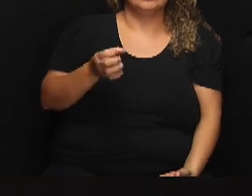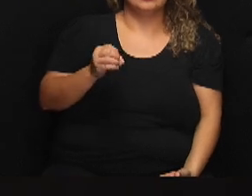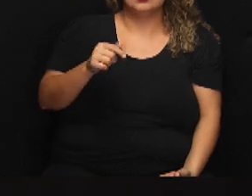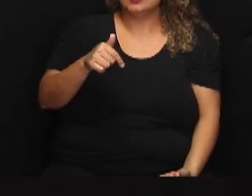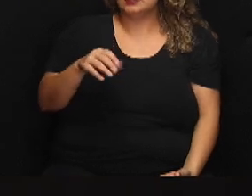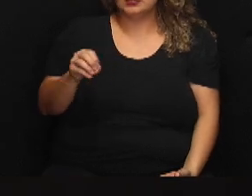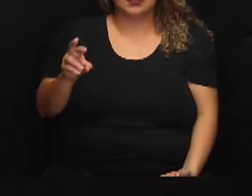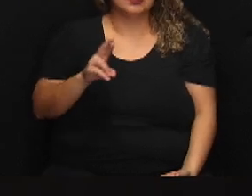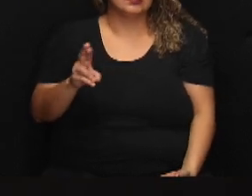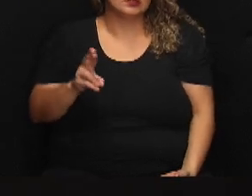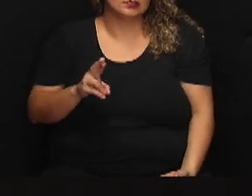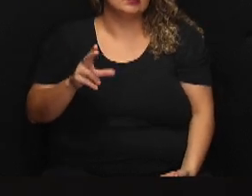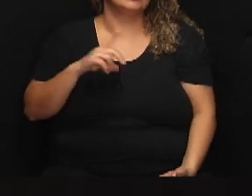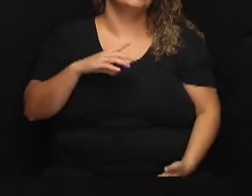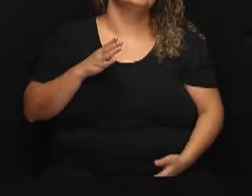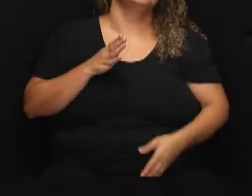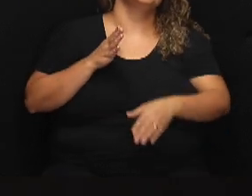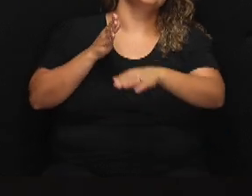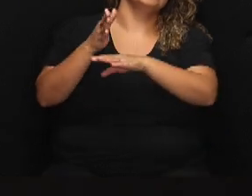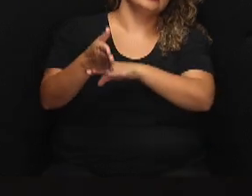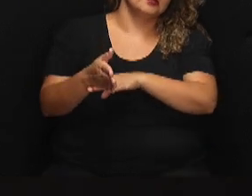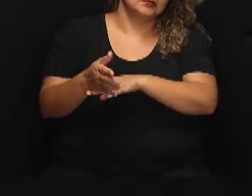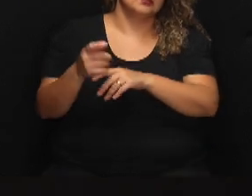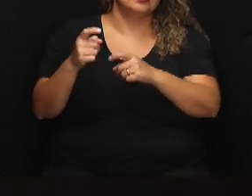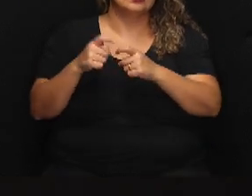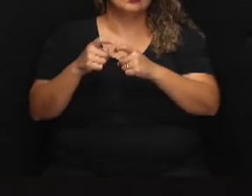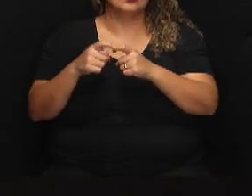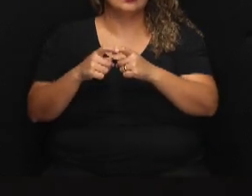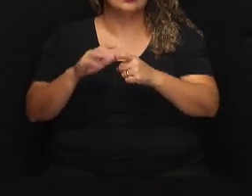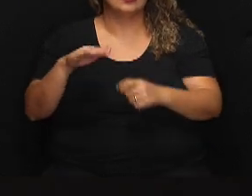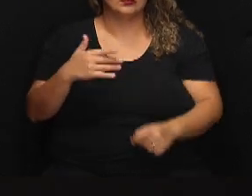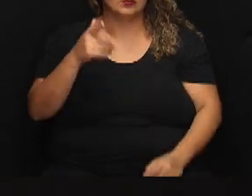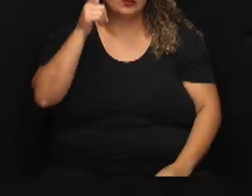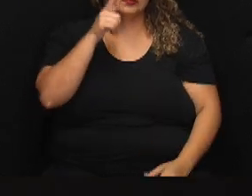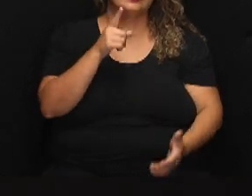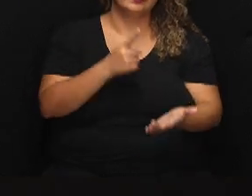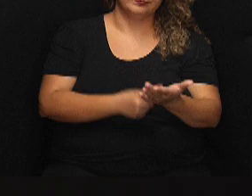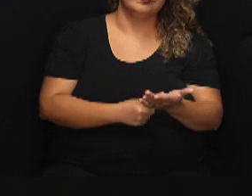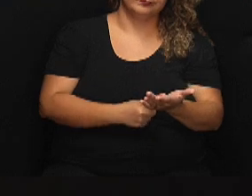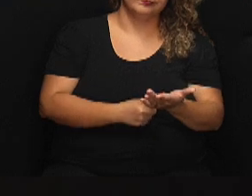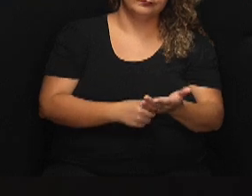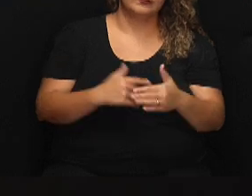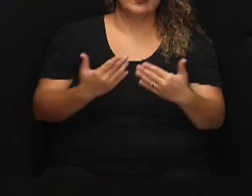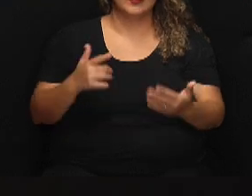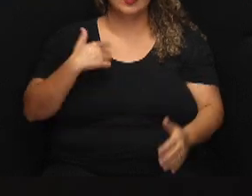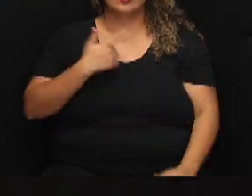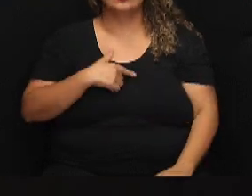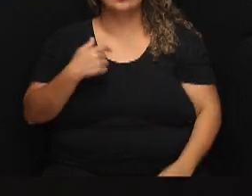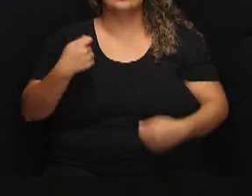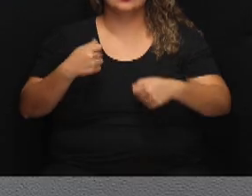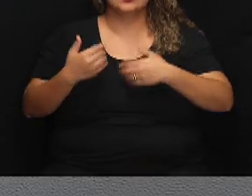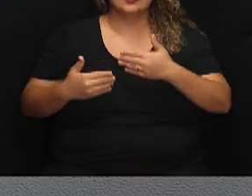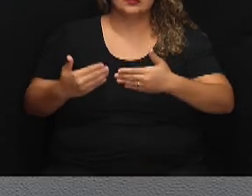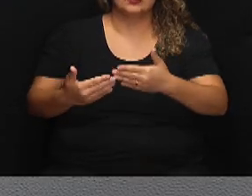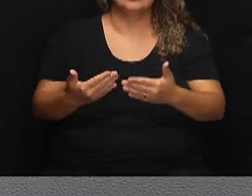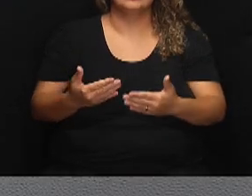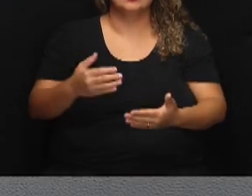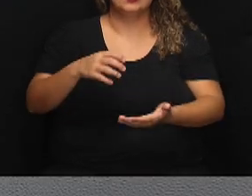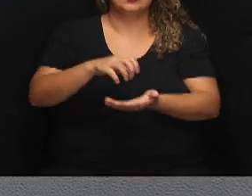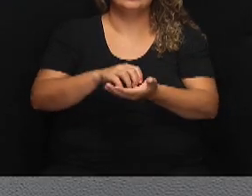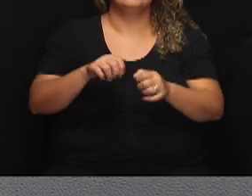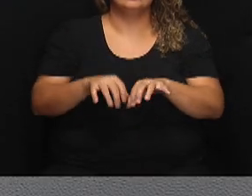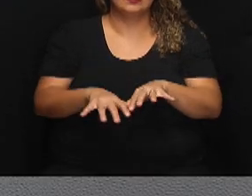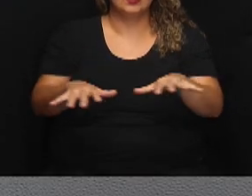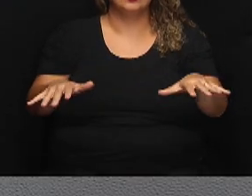70 reais para ter acesso a um médico quando conseguem marcar. Então, a gente precisa ter um processo de descentralização